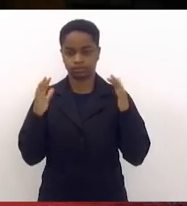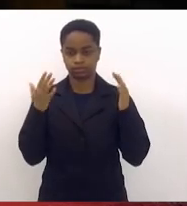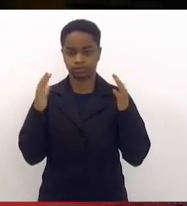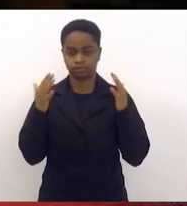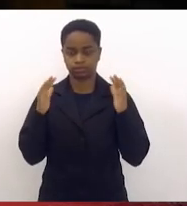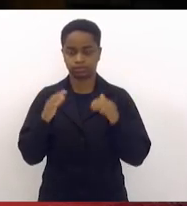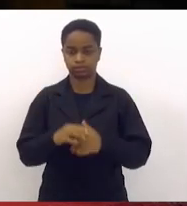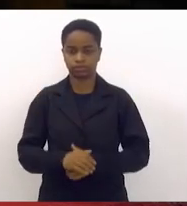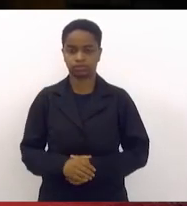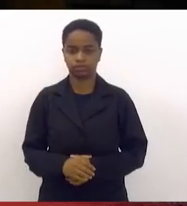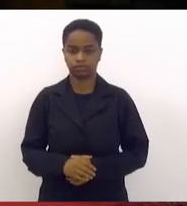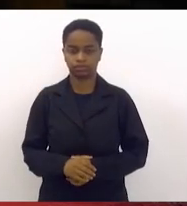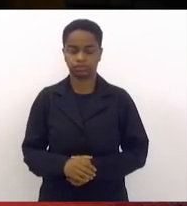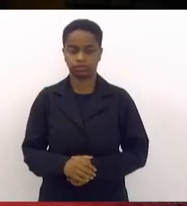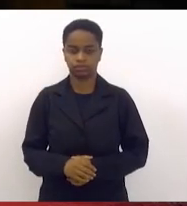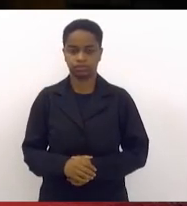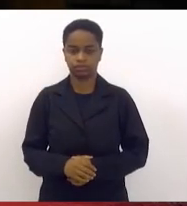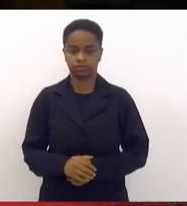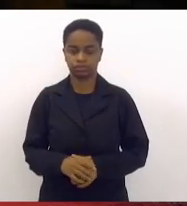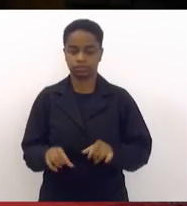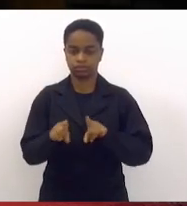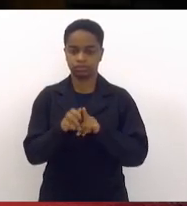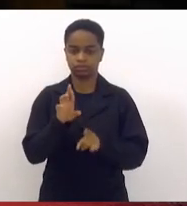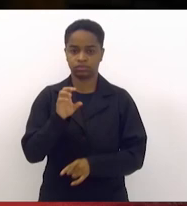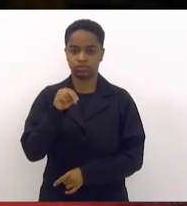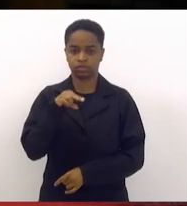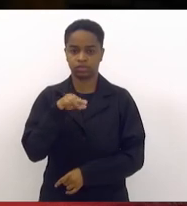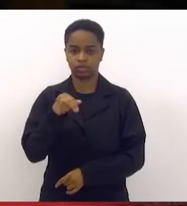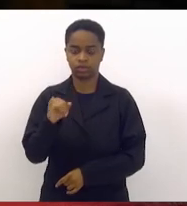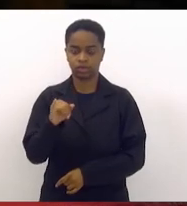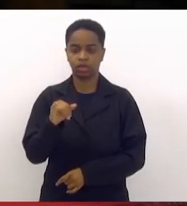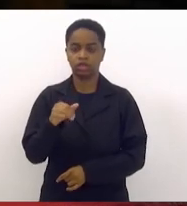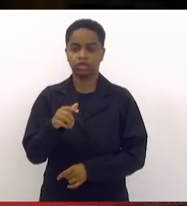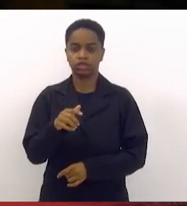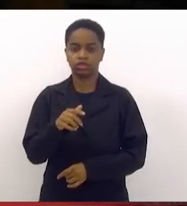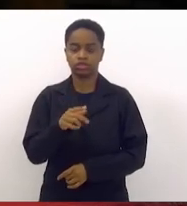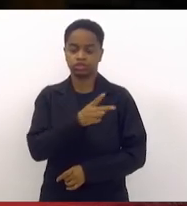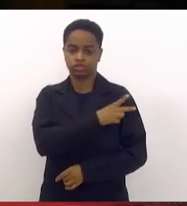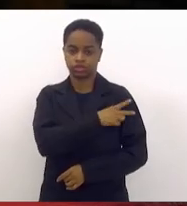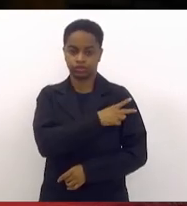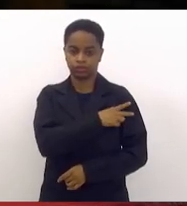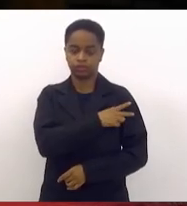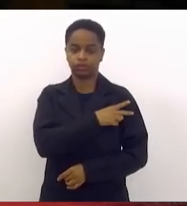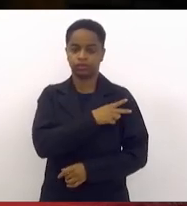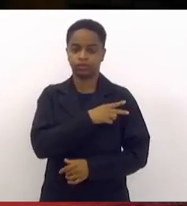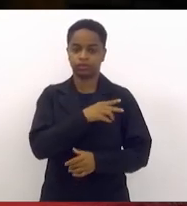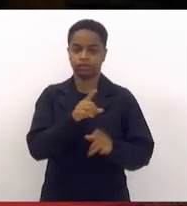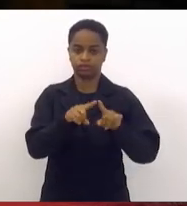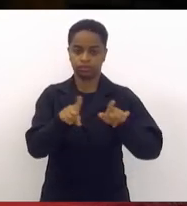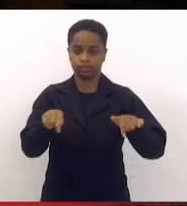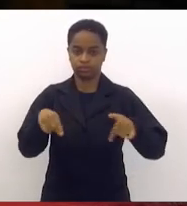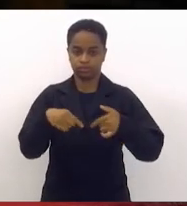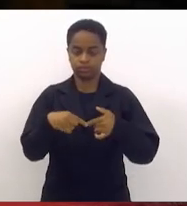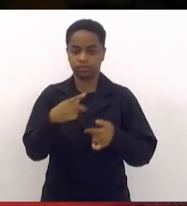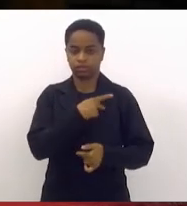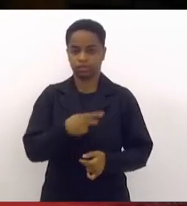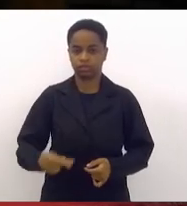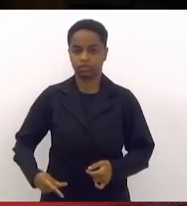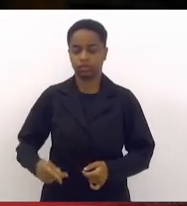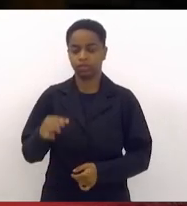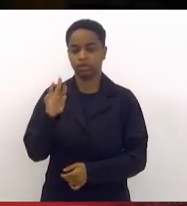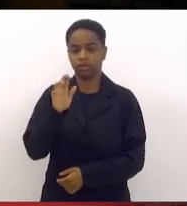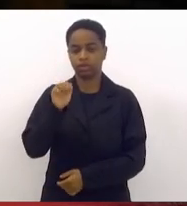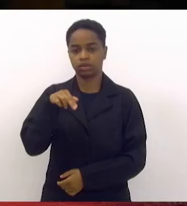presente o Senor Ron Anderson chefe de gabinete da presidência da Transpetro que